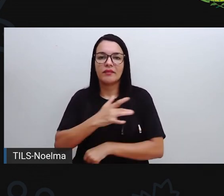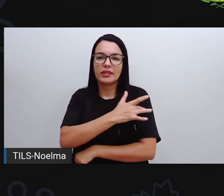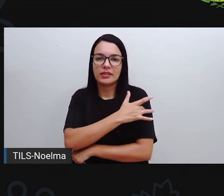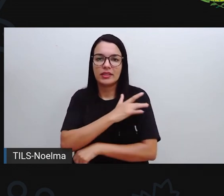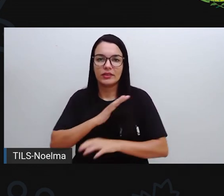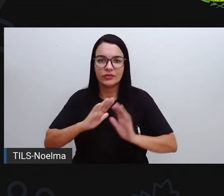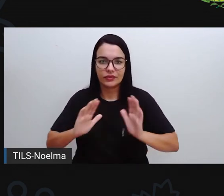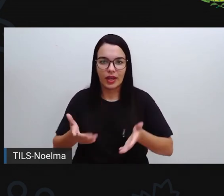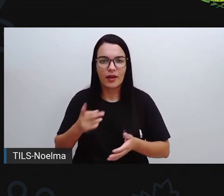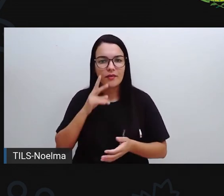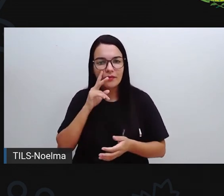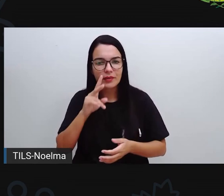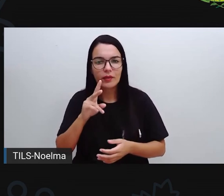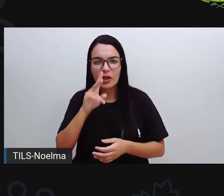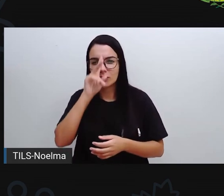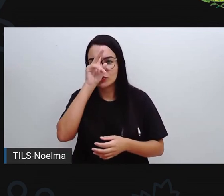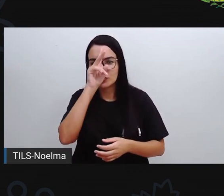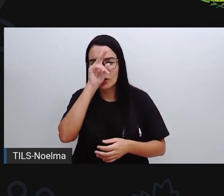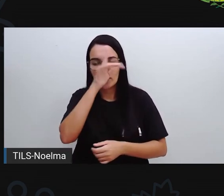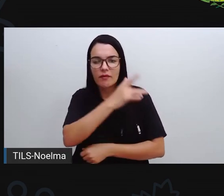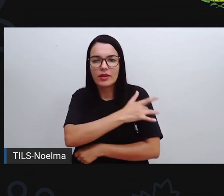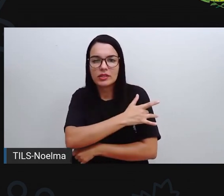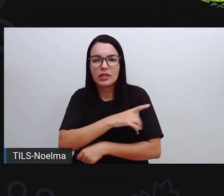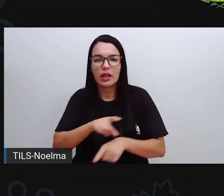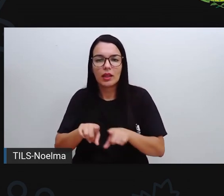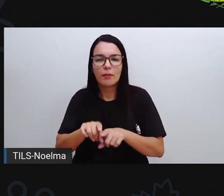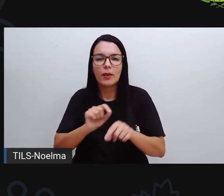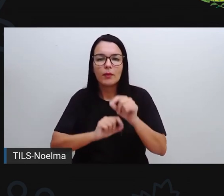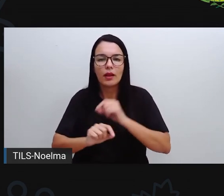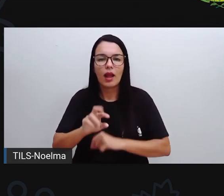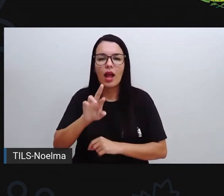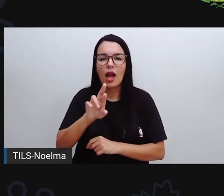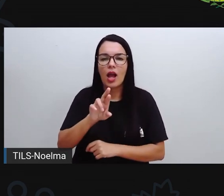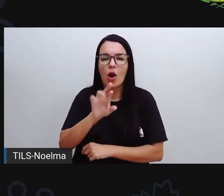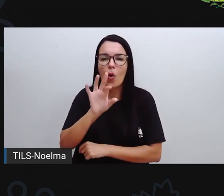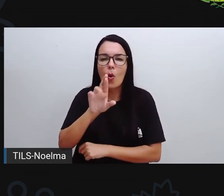A gente viu a história da vacina também, que começou com a rubéola, né? Que estava...